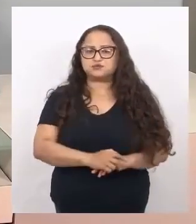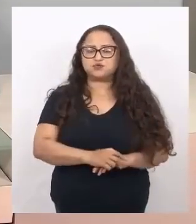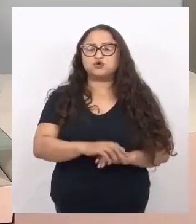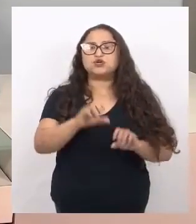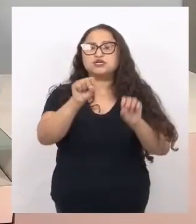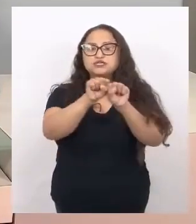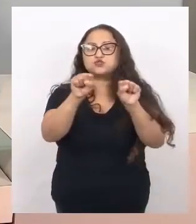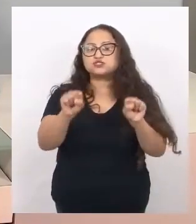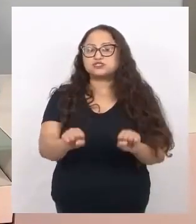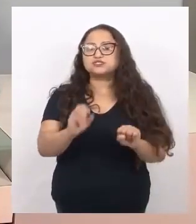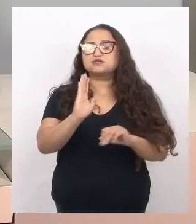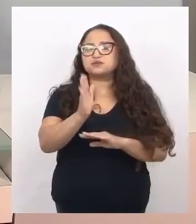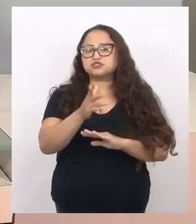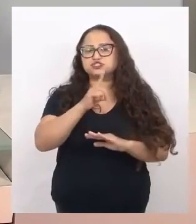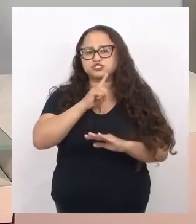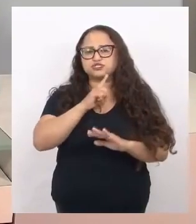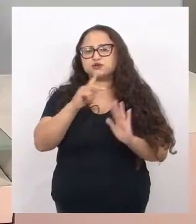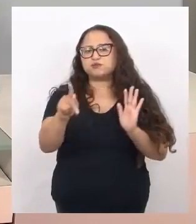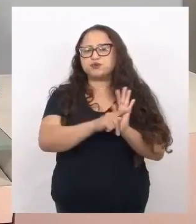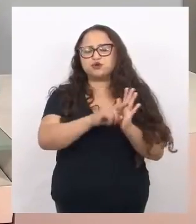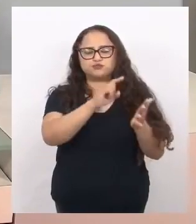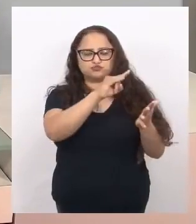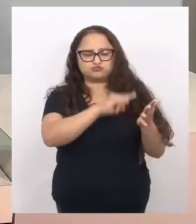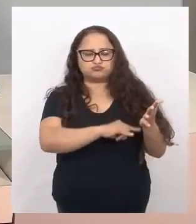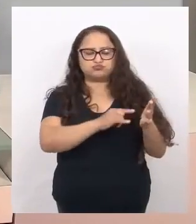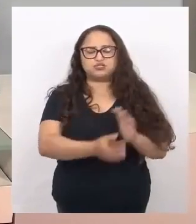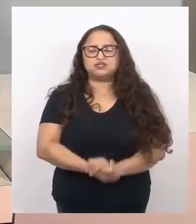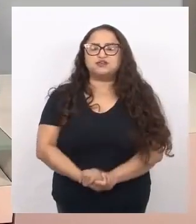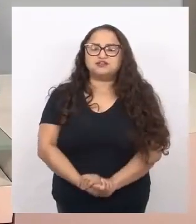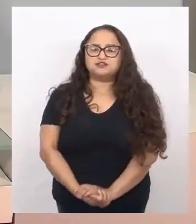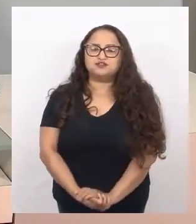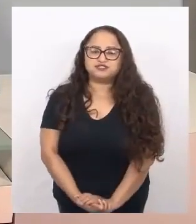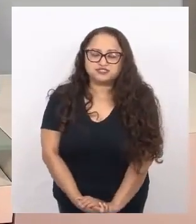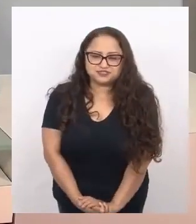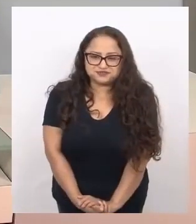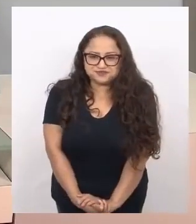sistema vai gerar esse relatório.